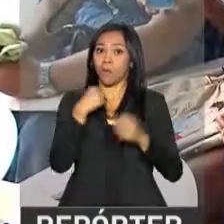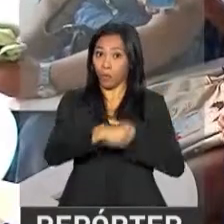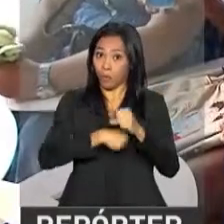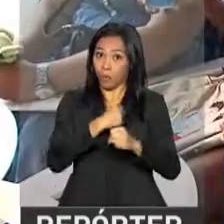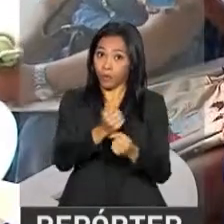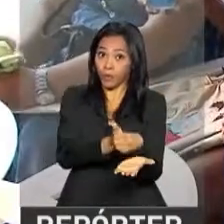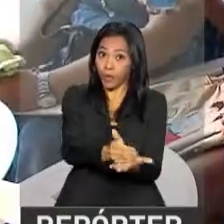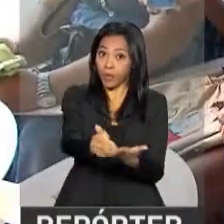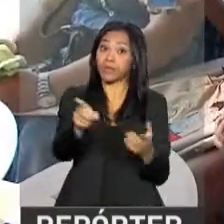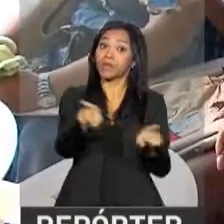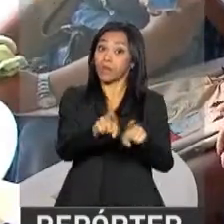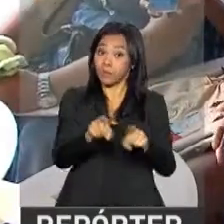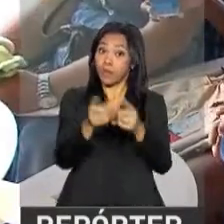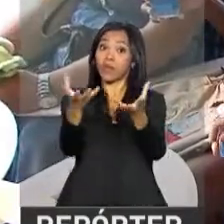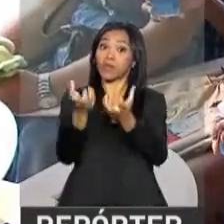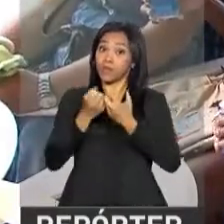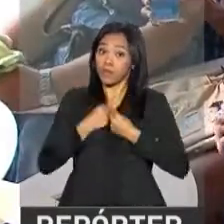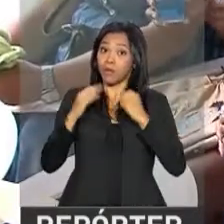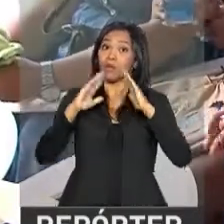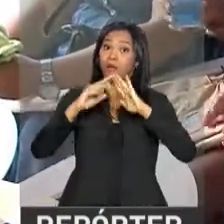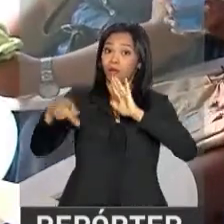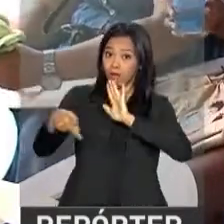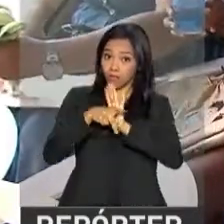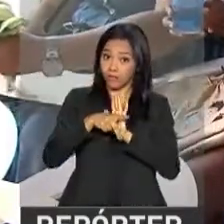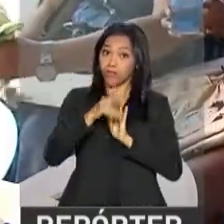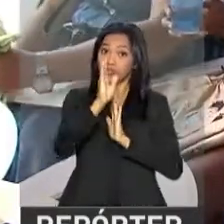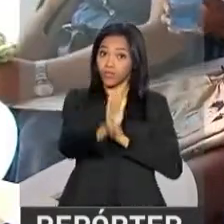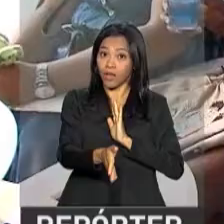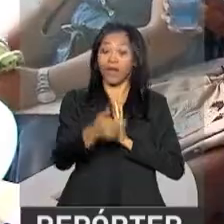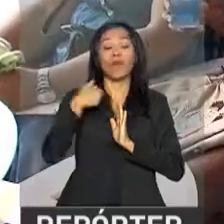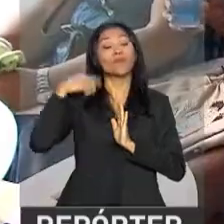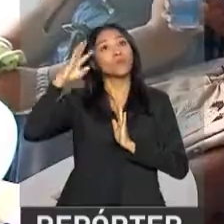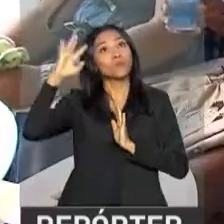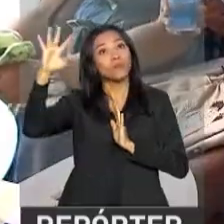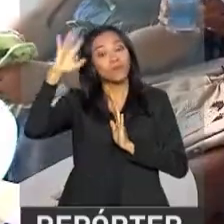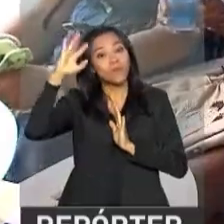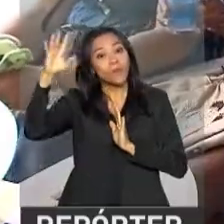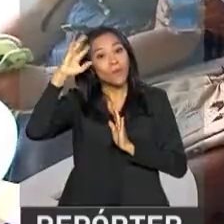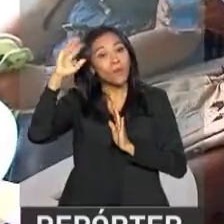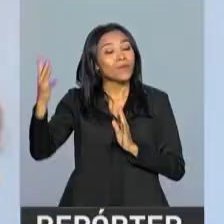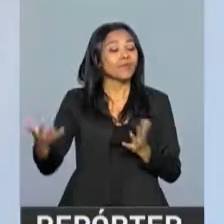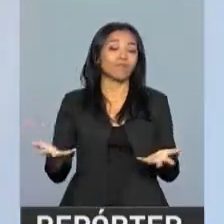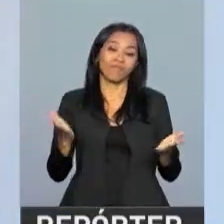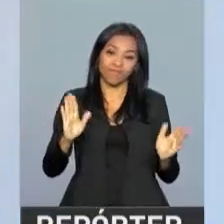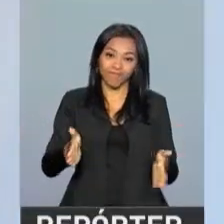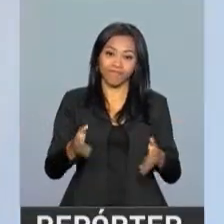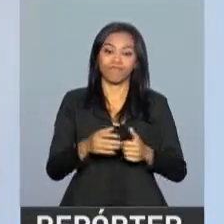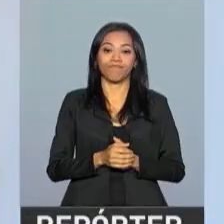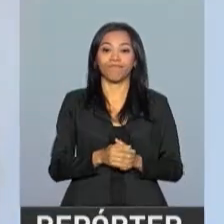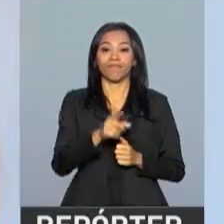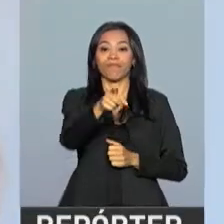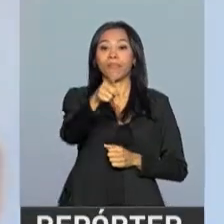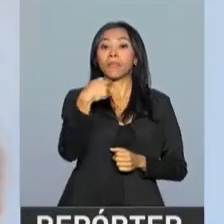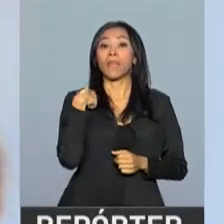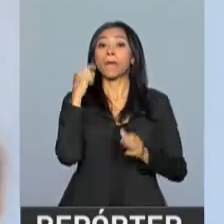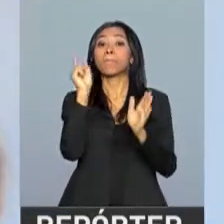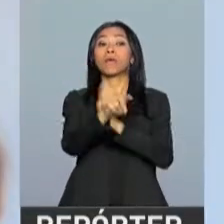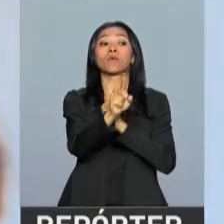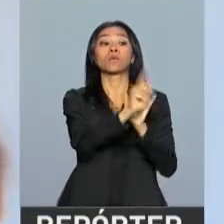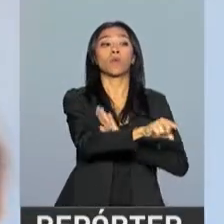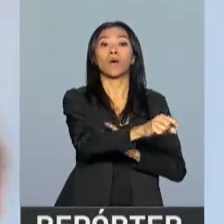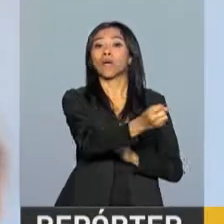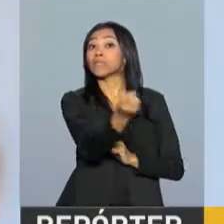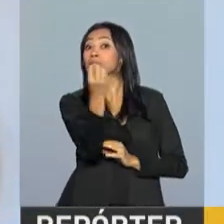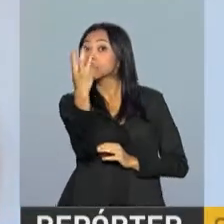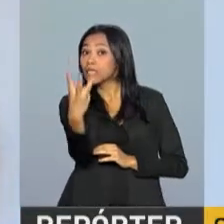receberam um imóvel do minha casa minha vida estão realizando o sonho da casa própria eu perguntei a três por pessoas